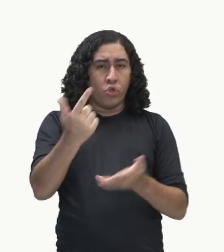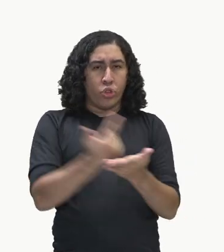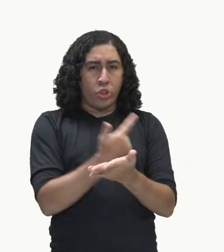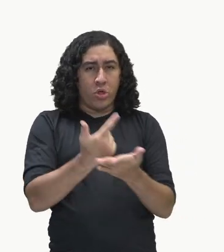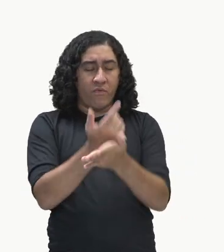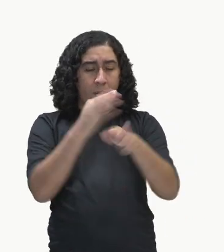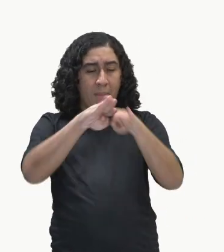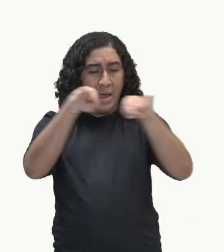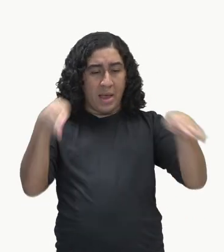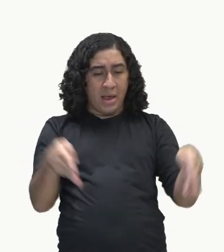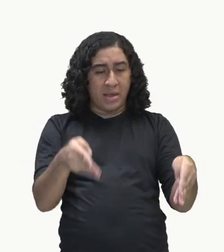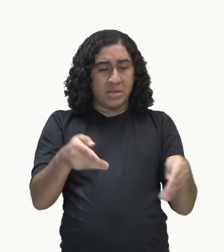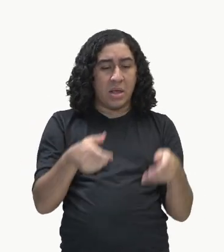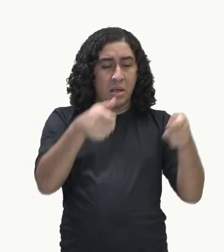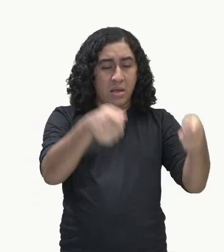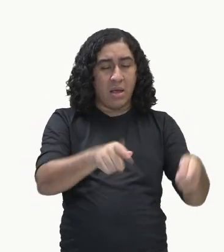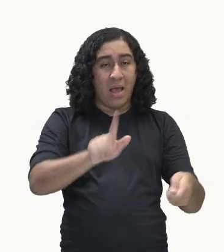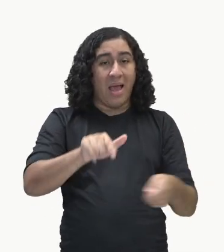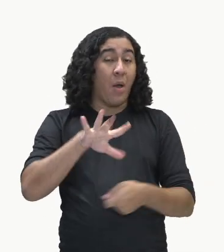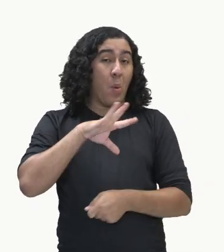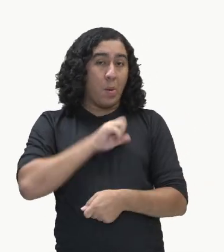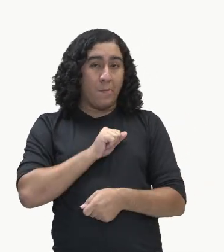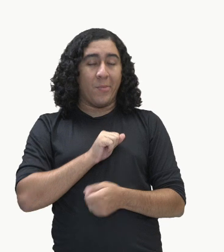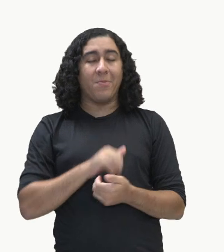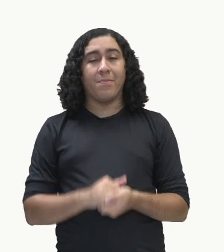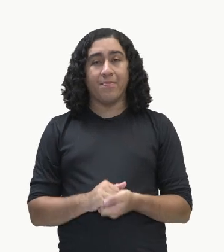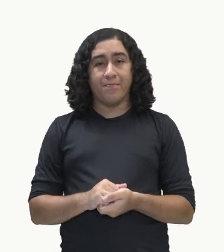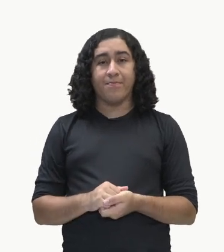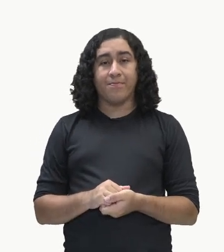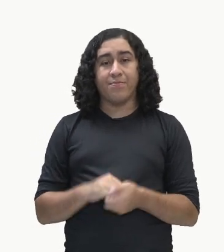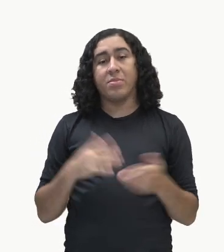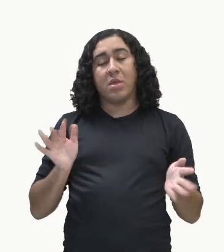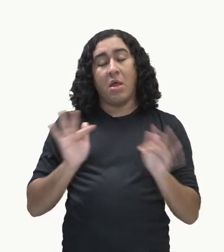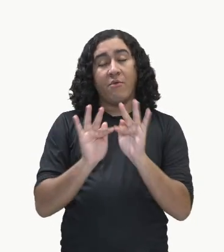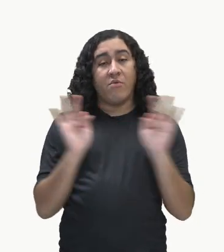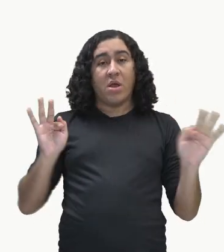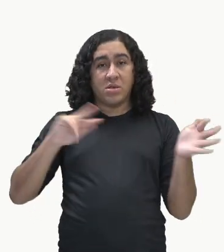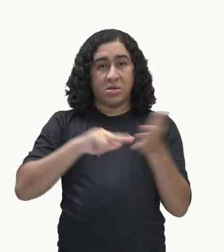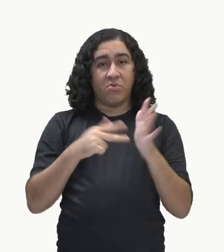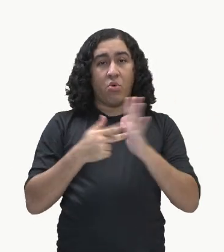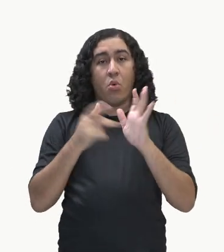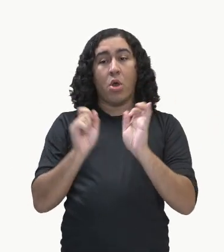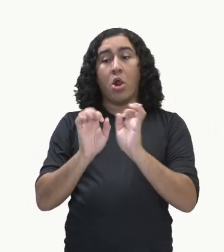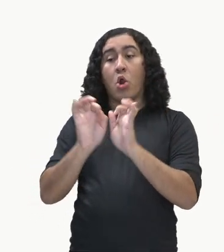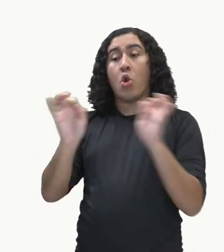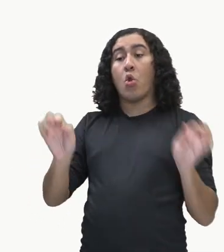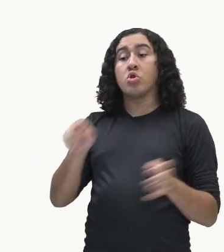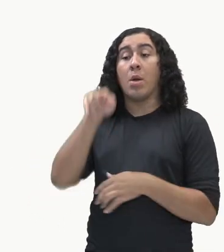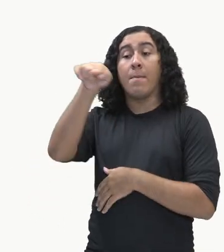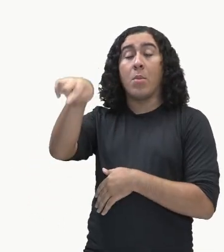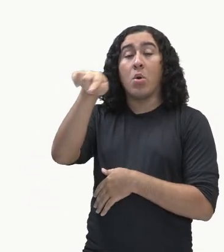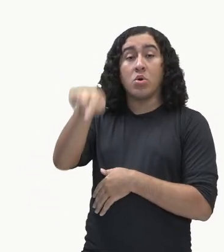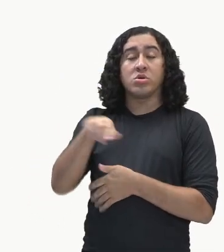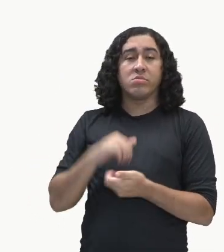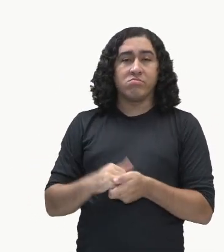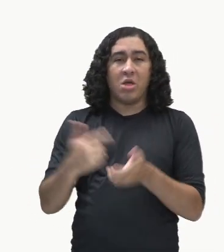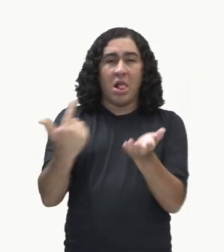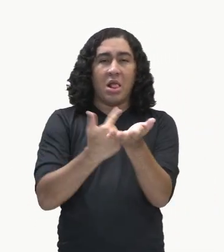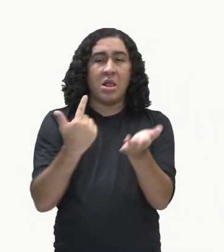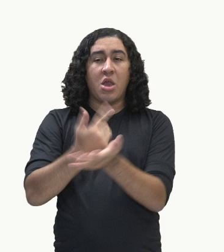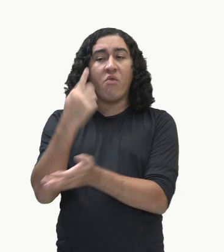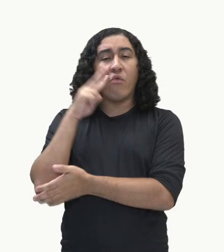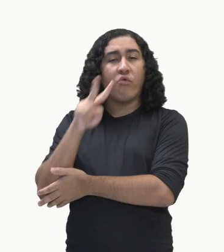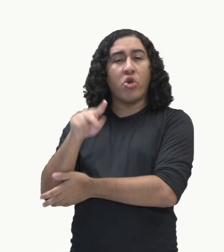my favorite. Então, aqui eu estou falando de algo à distância, né? Eu estou apontando algo muito perto de mim, portanto,